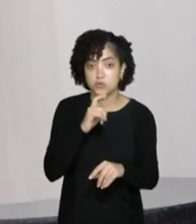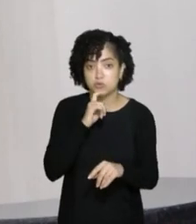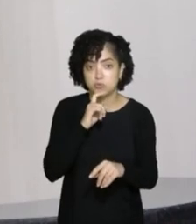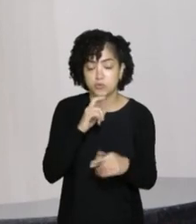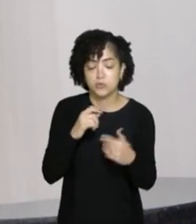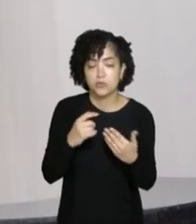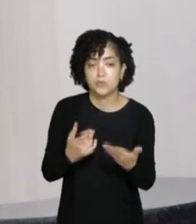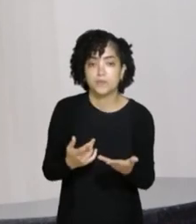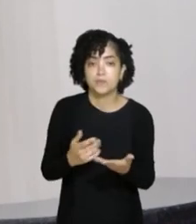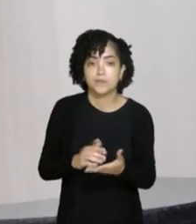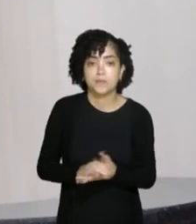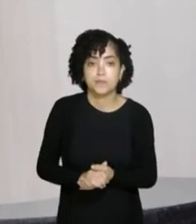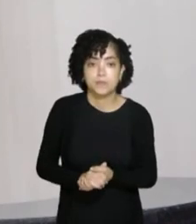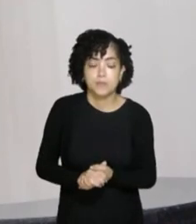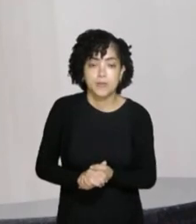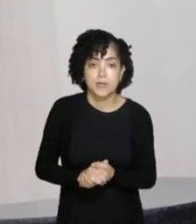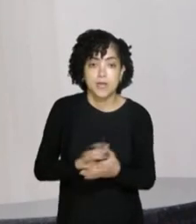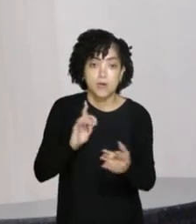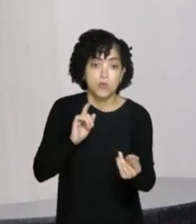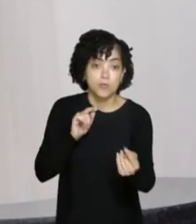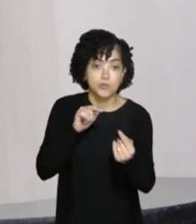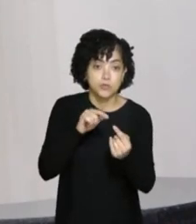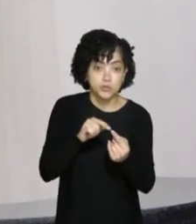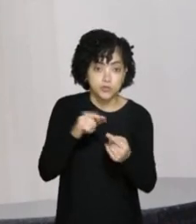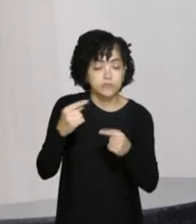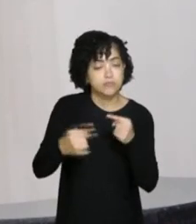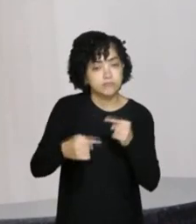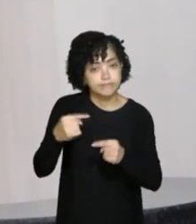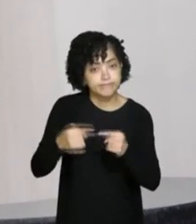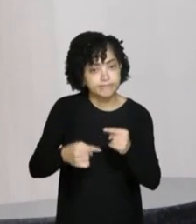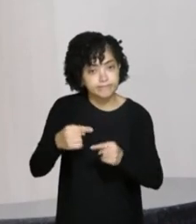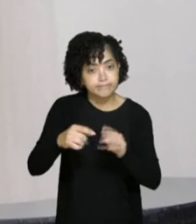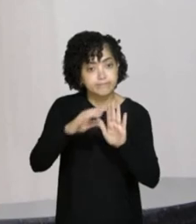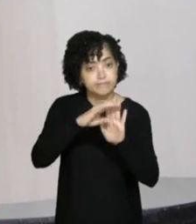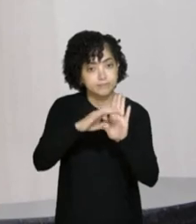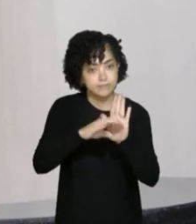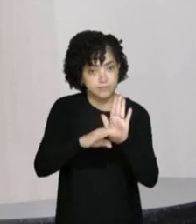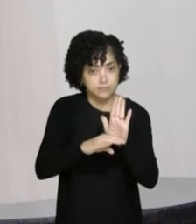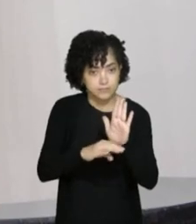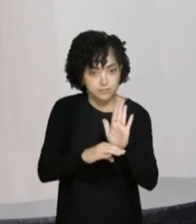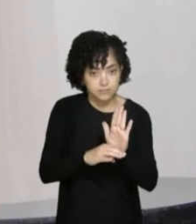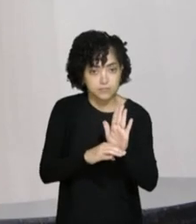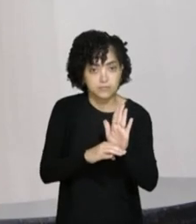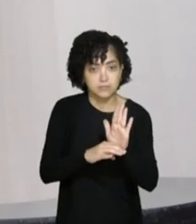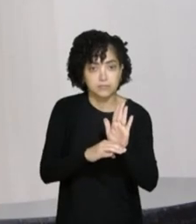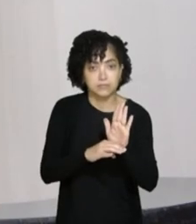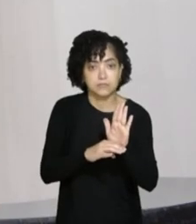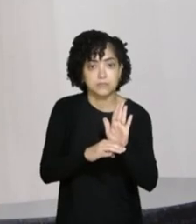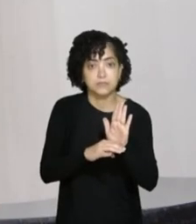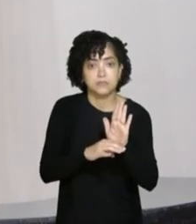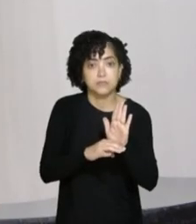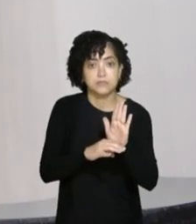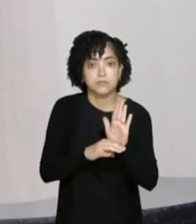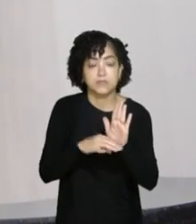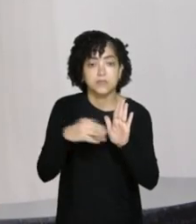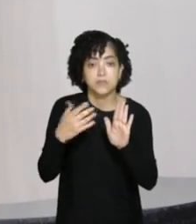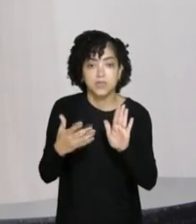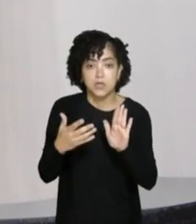recentemente, cujo objetivo foi discutir uma pauta que é muito preciosa para todos nós aqui. O país